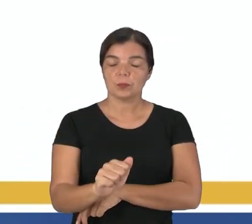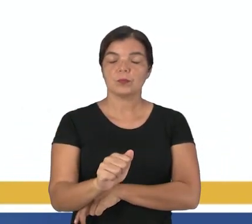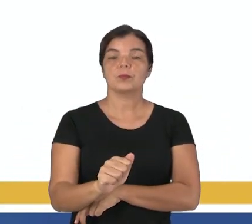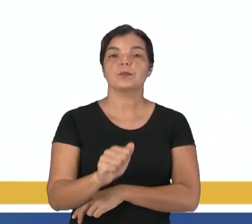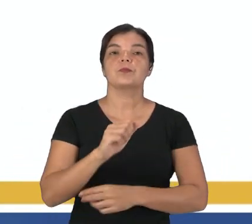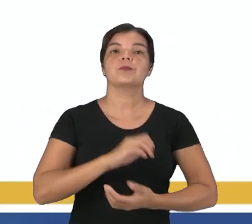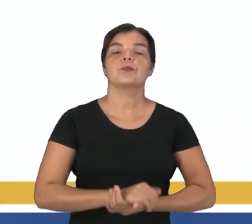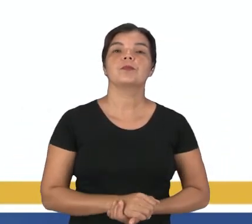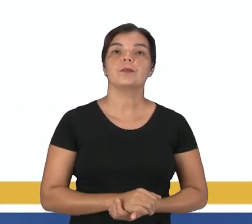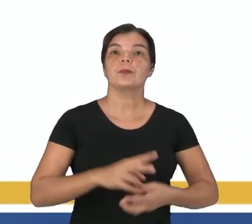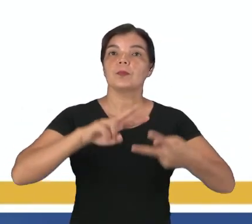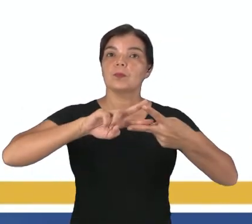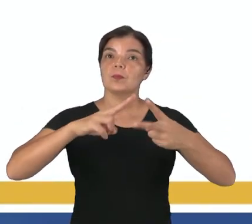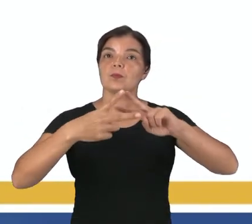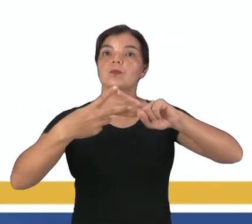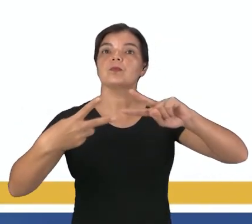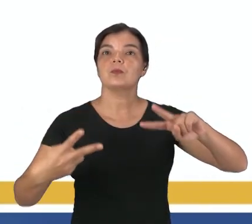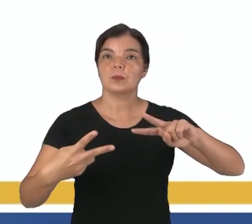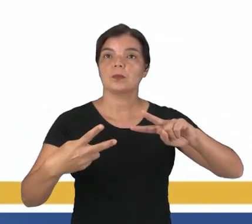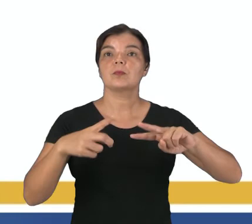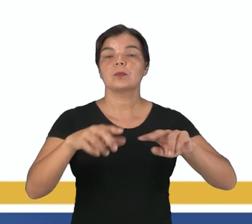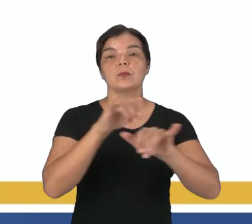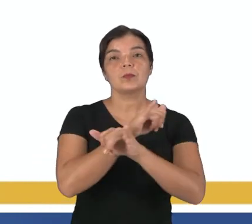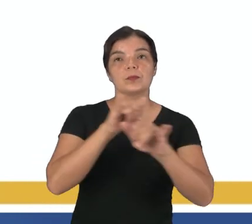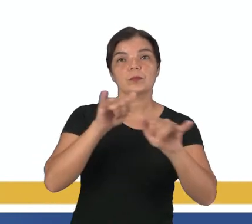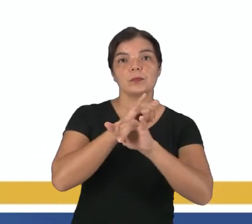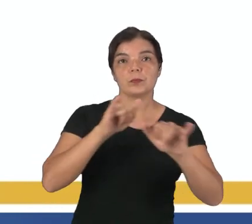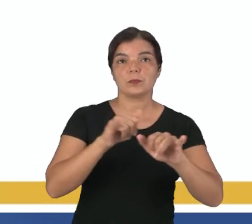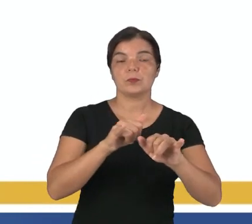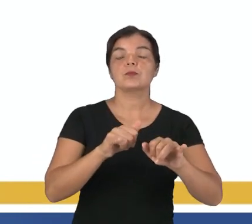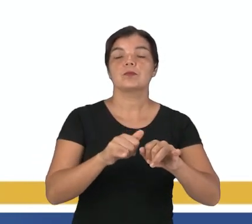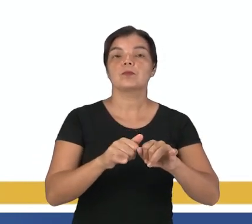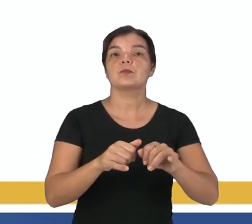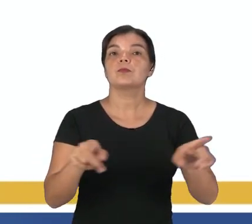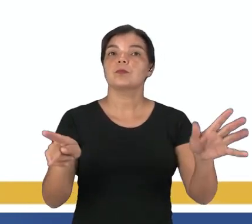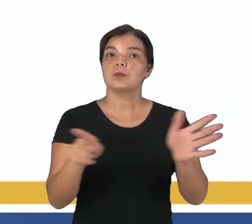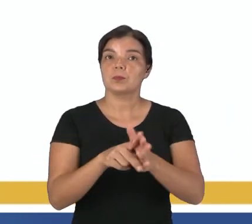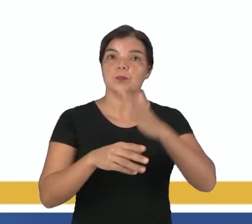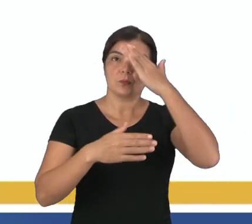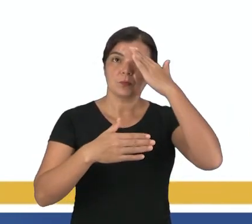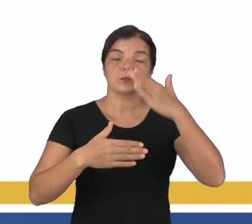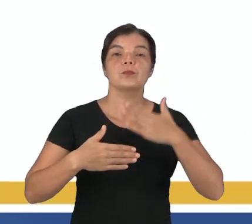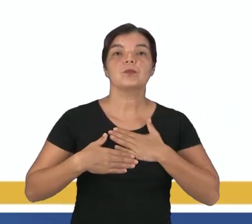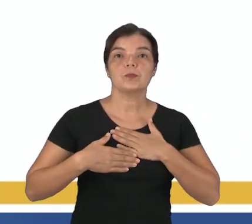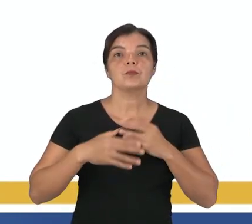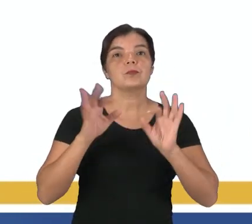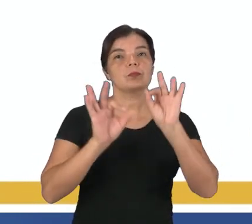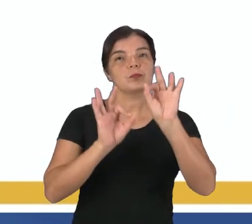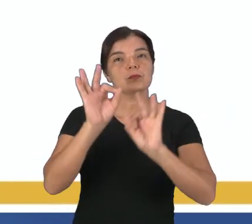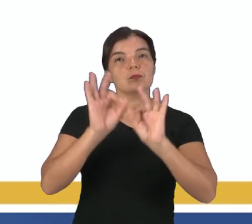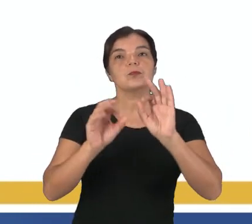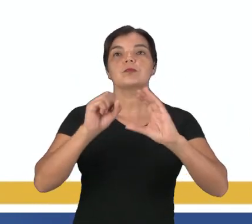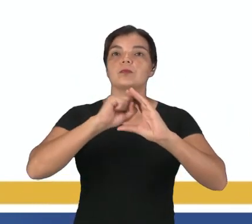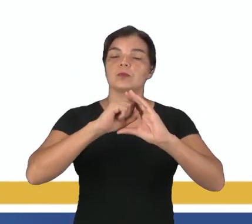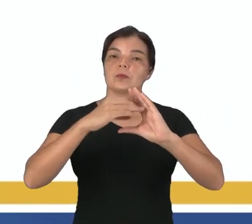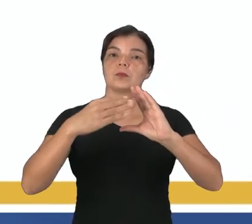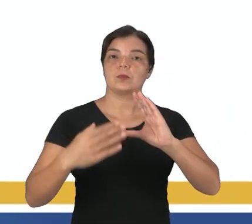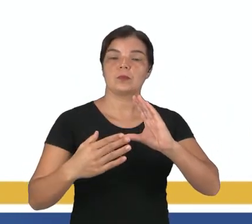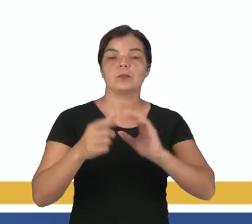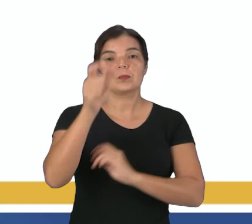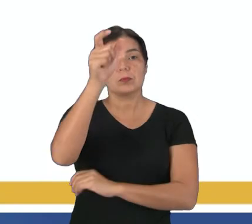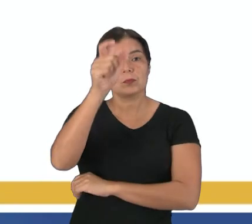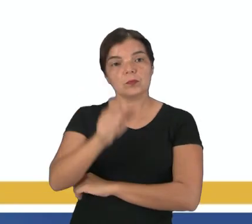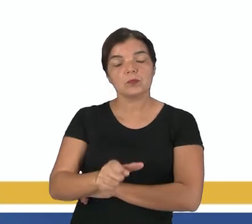o ácido ribonucleico que é o RNA e o DNA ele contém a nossa informação genética né que é codificada e